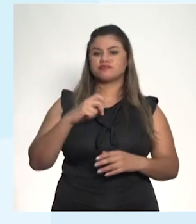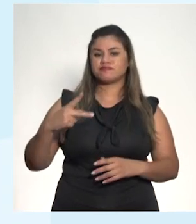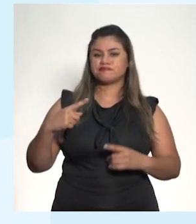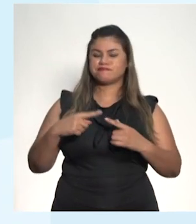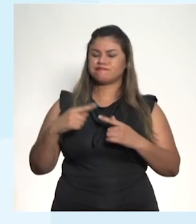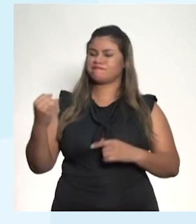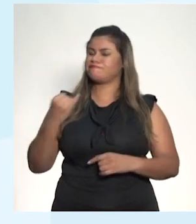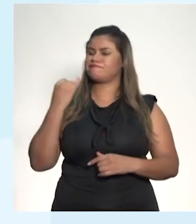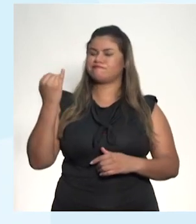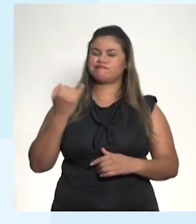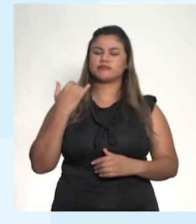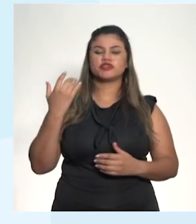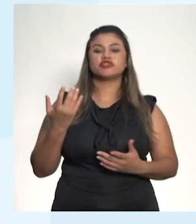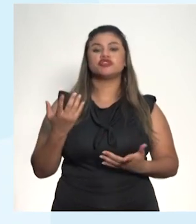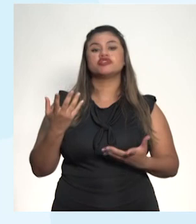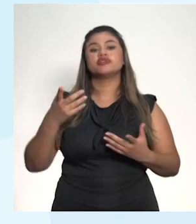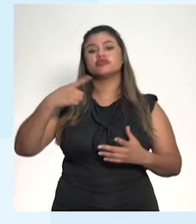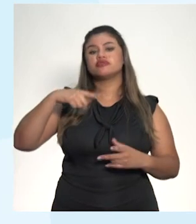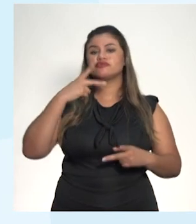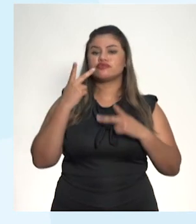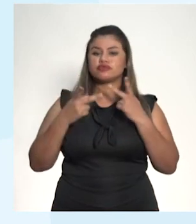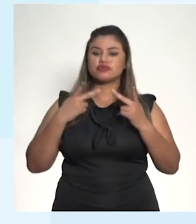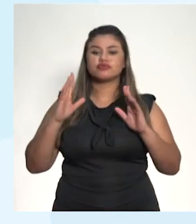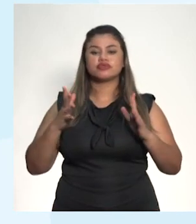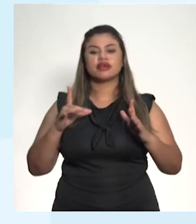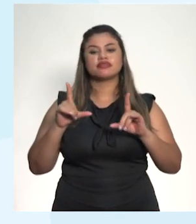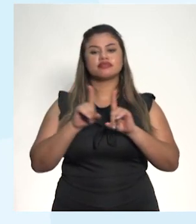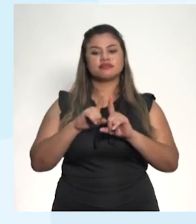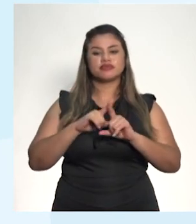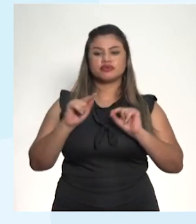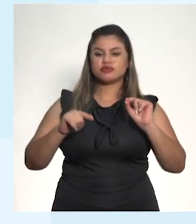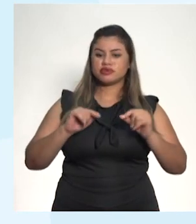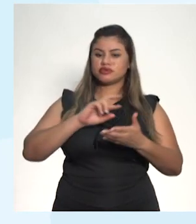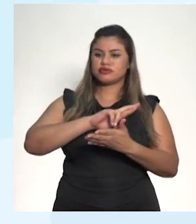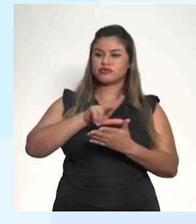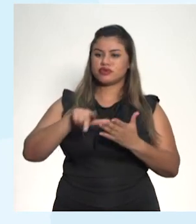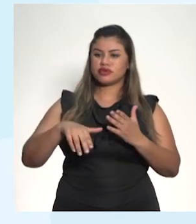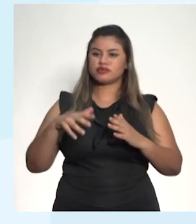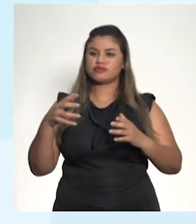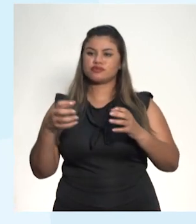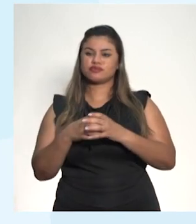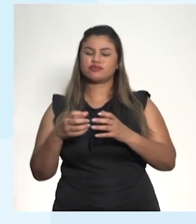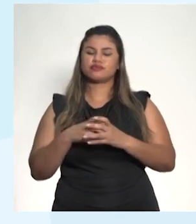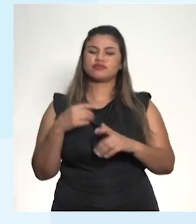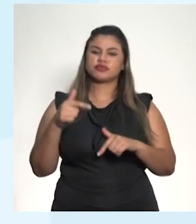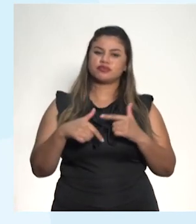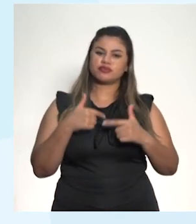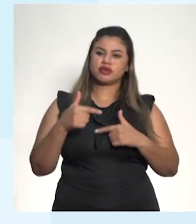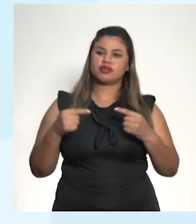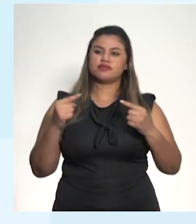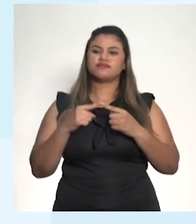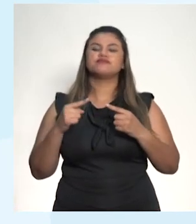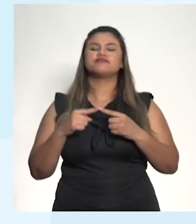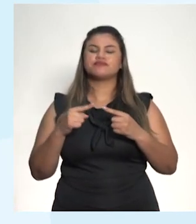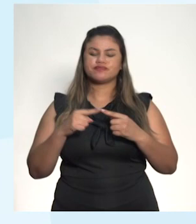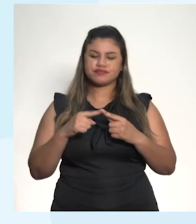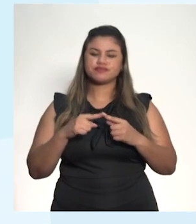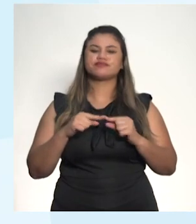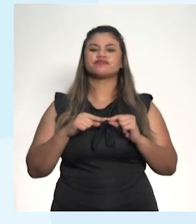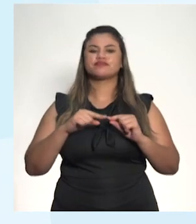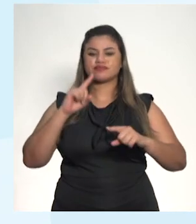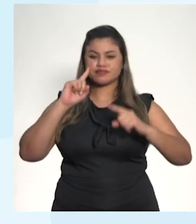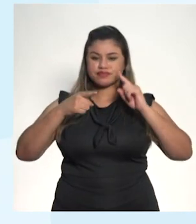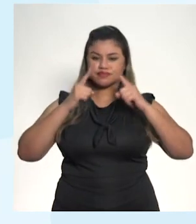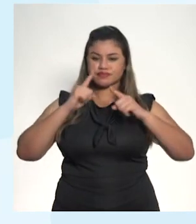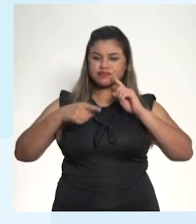absurdamente importante. Mas como a gente falou, existem também, né, cada classe trabalhadora tem certas demandas que são